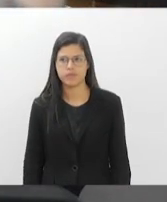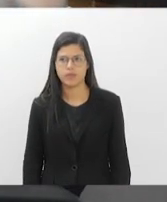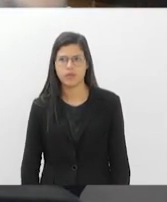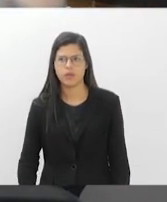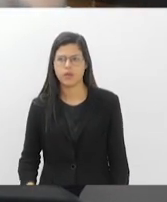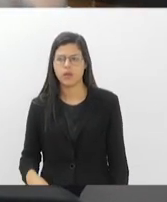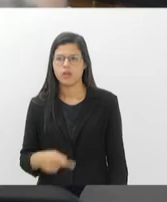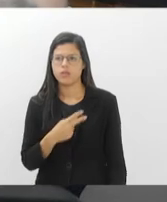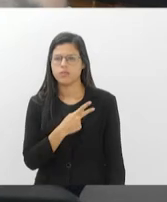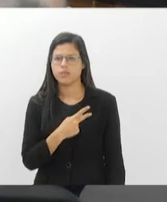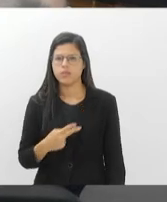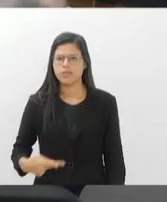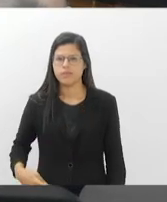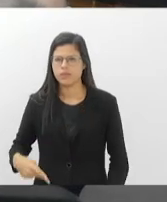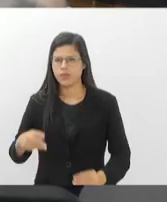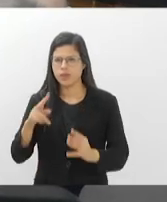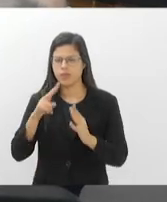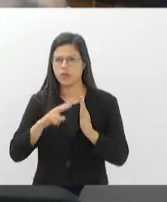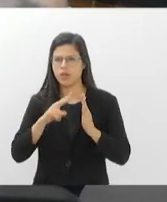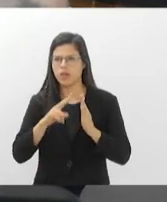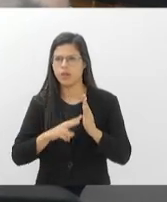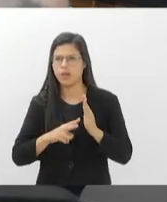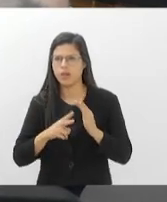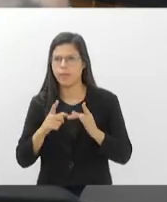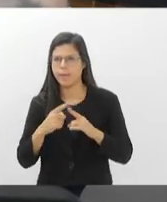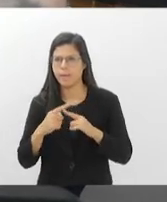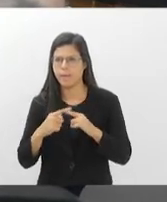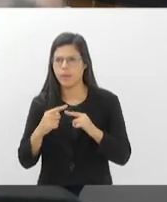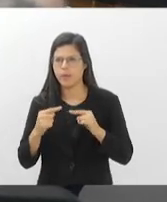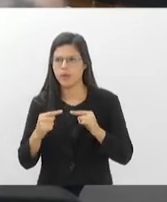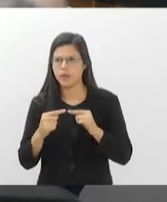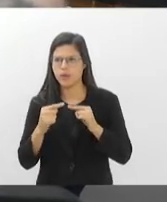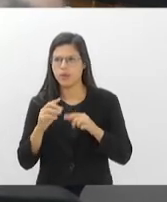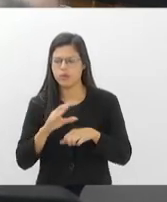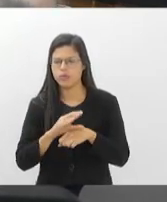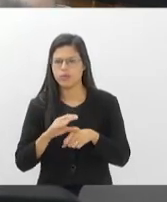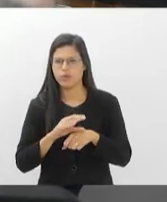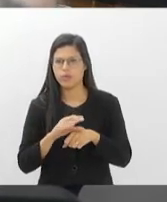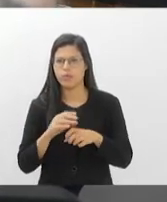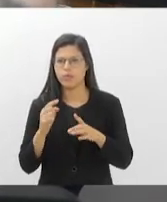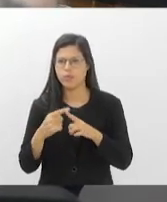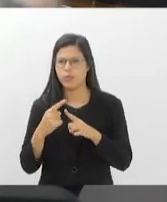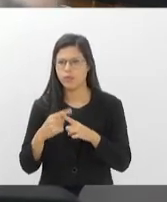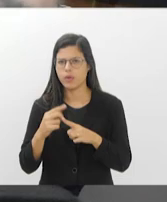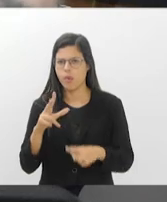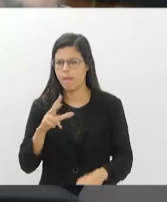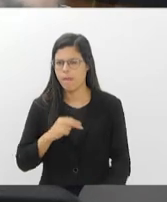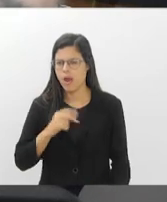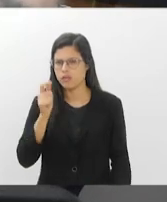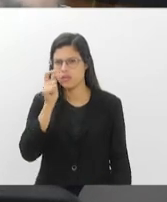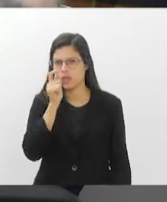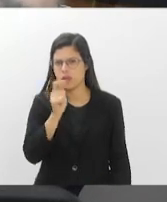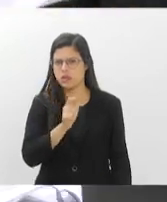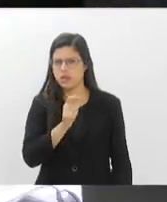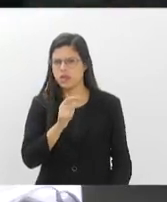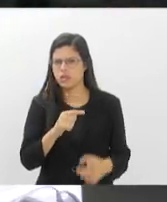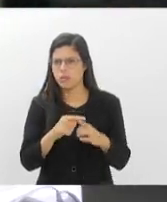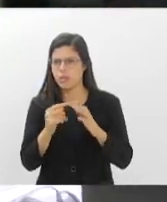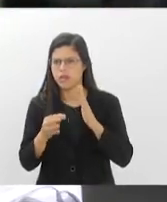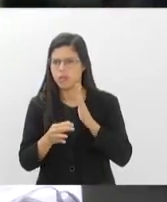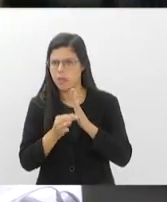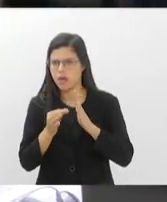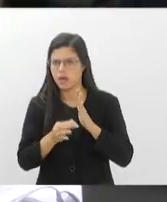porquê? Porque o mérito me pareceu interessante, o mérito. Mas a gente está dando parecer sobre a